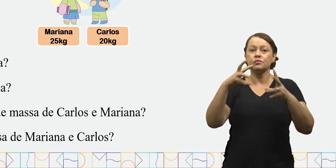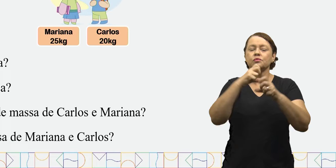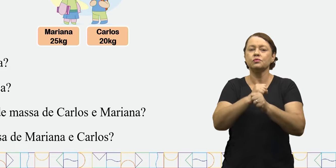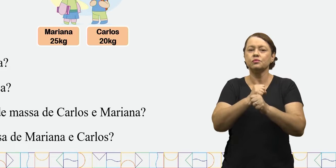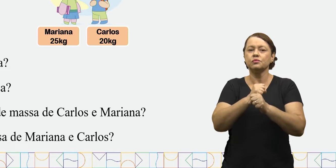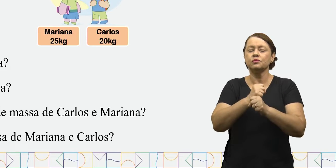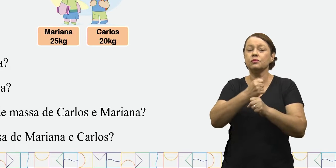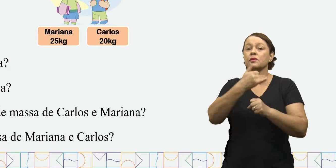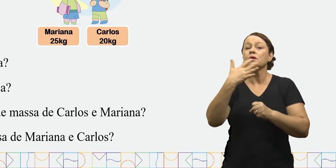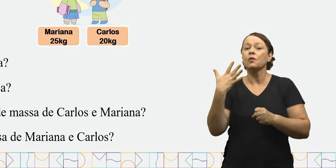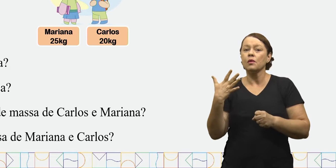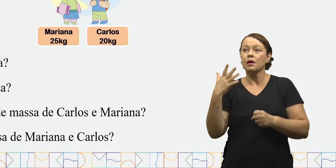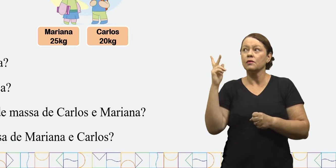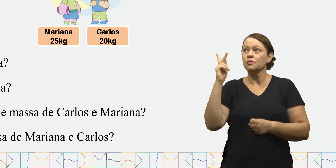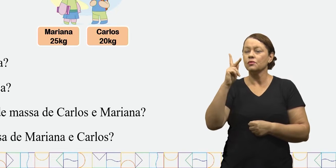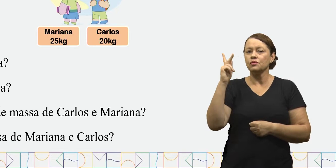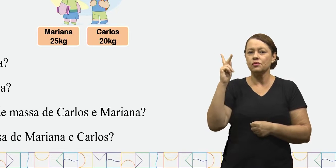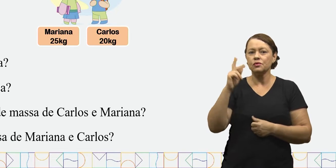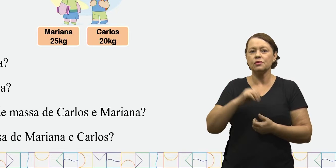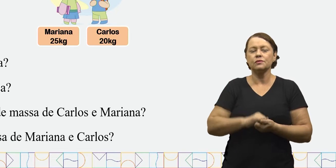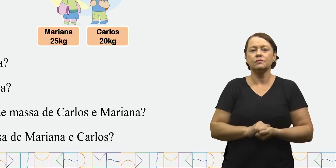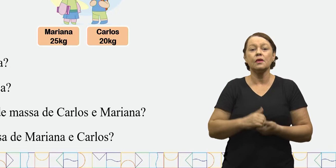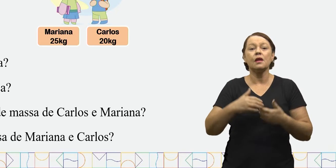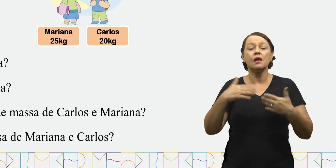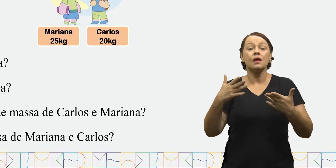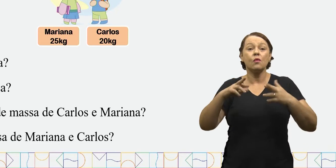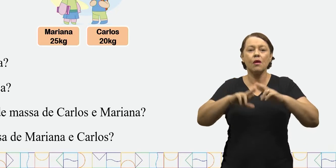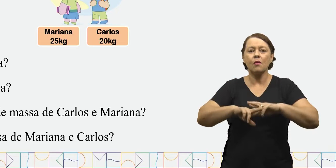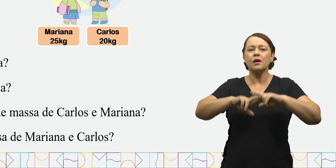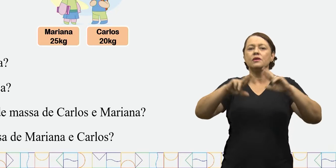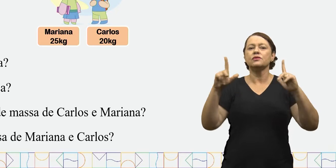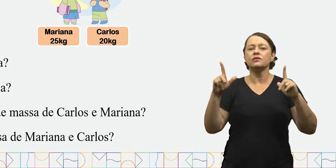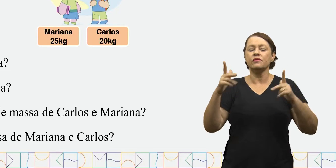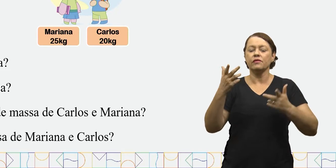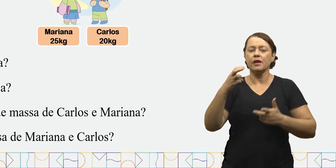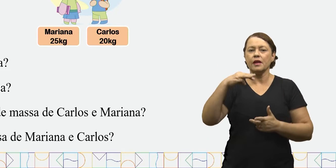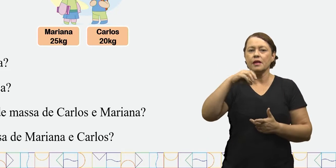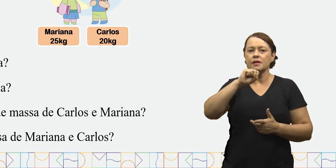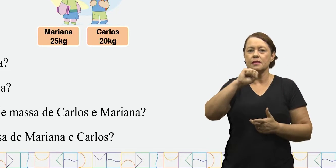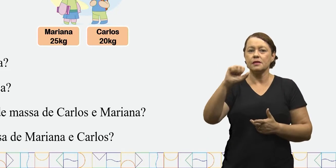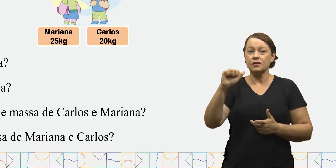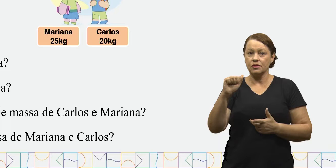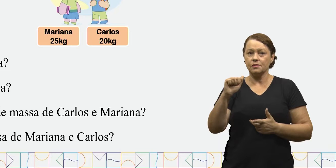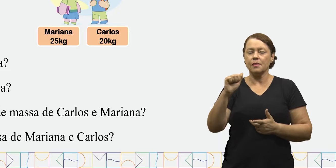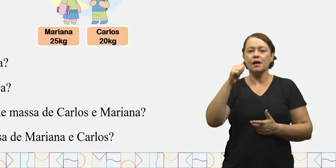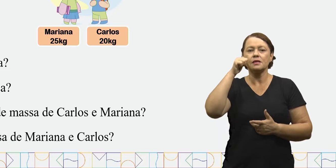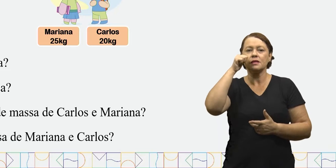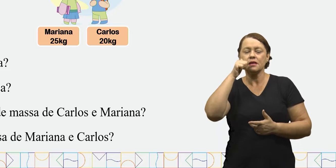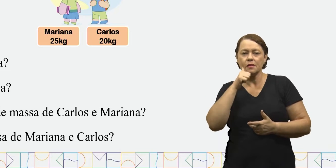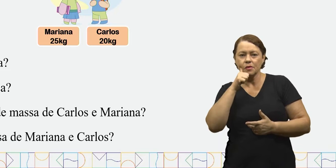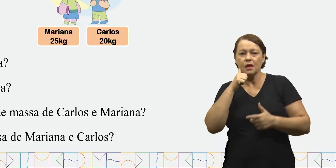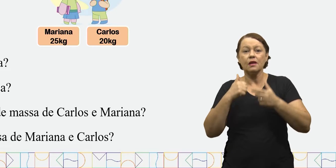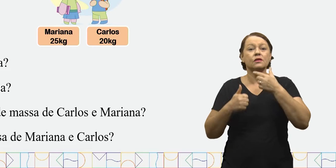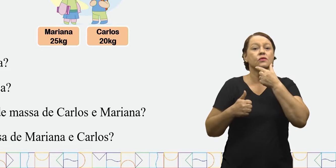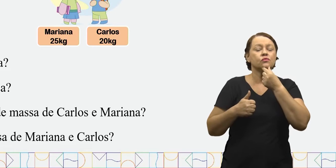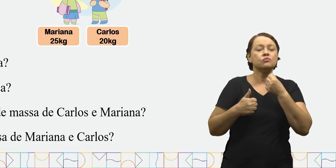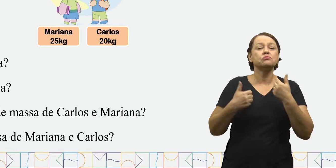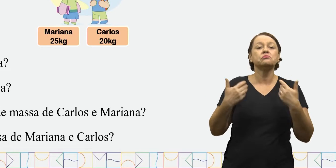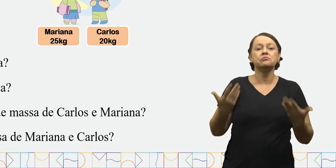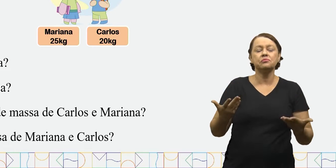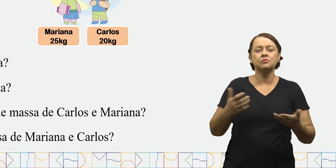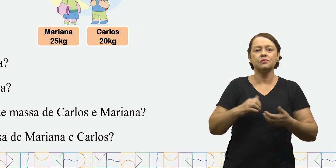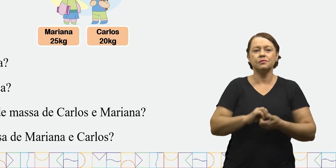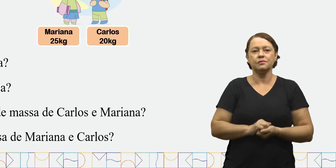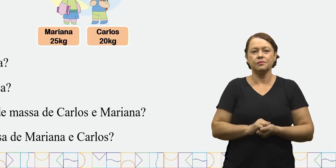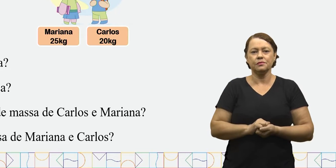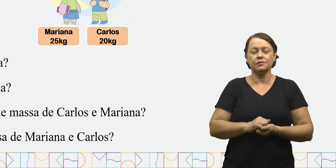de massa de Carlos e Mariana? E qual a diferença de massa de Mariana e